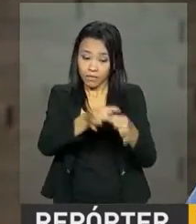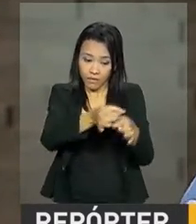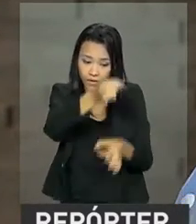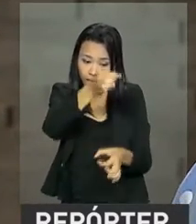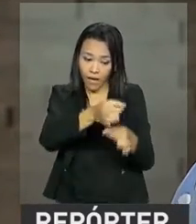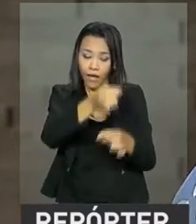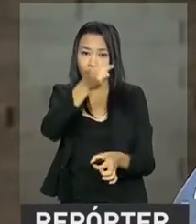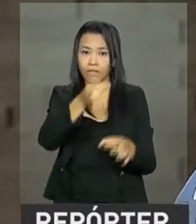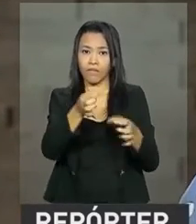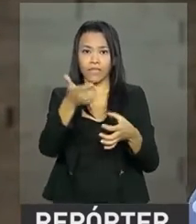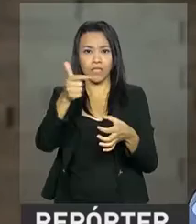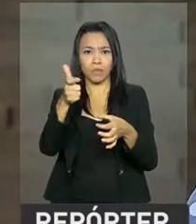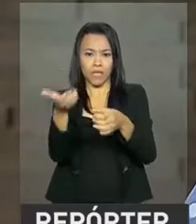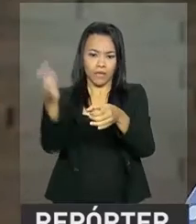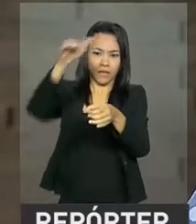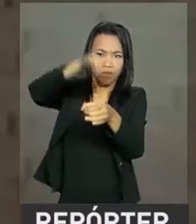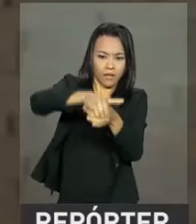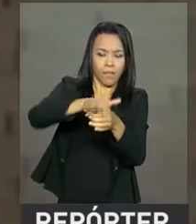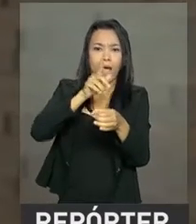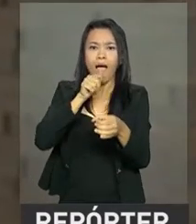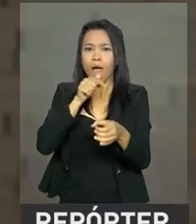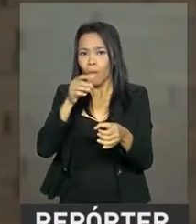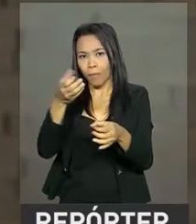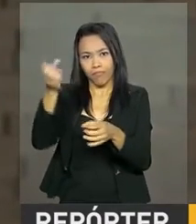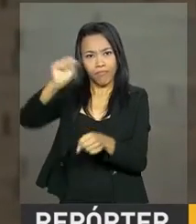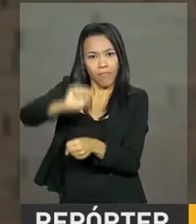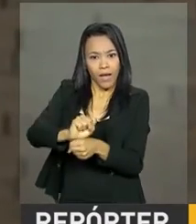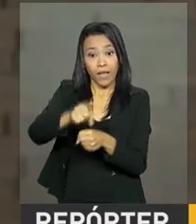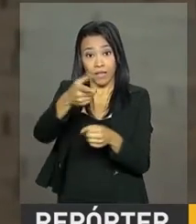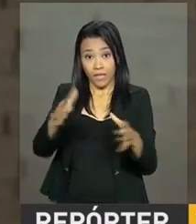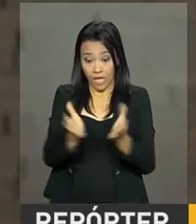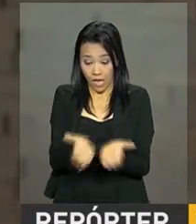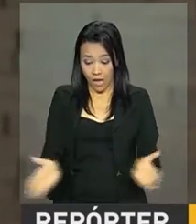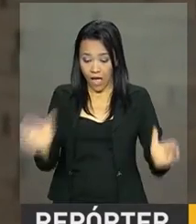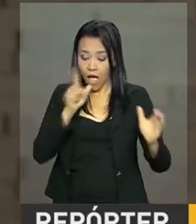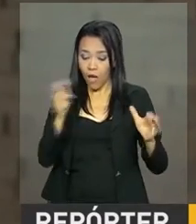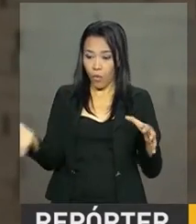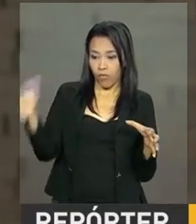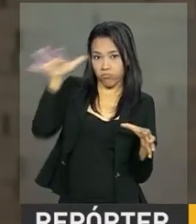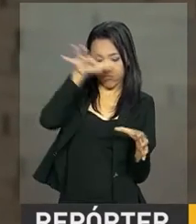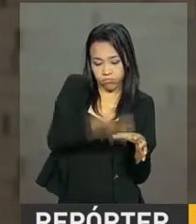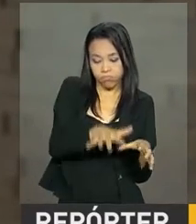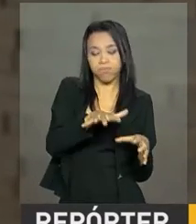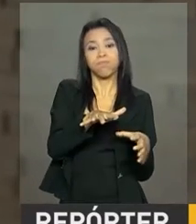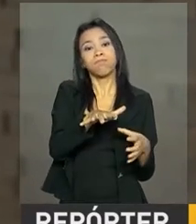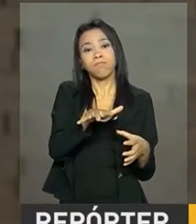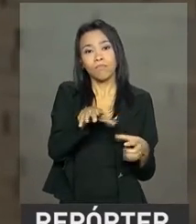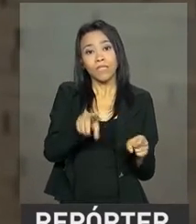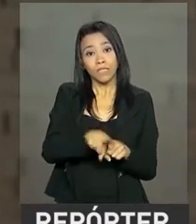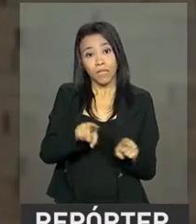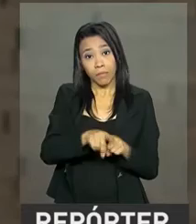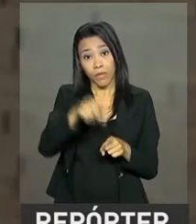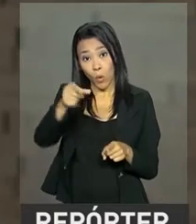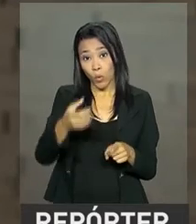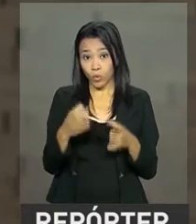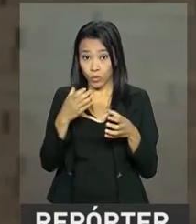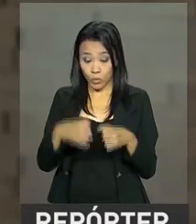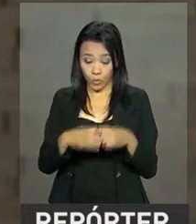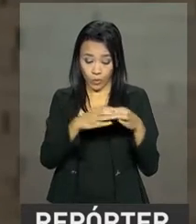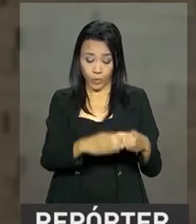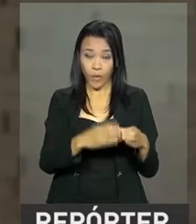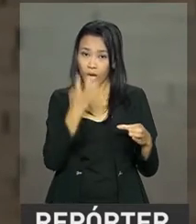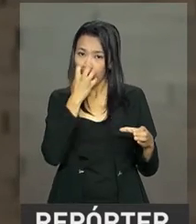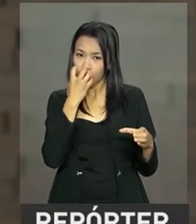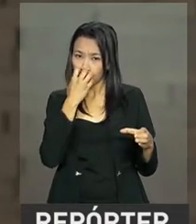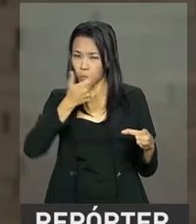tampa, não deixar água parada, tampar as caixas de água, não deixar água do potinho do cachorro ou de qualquer outro